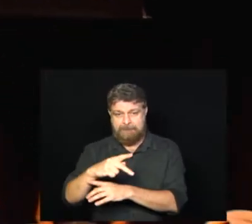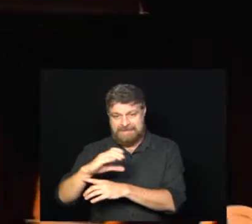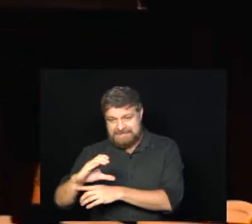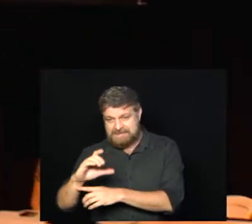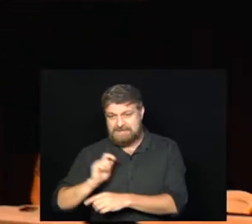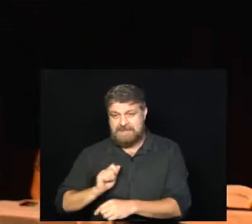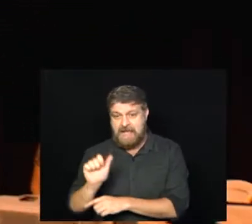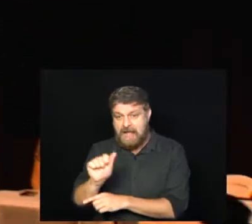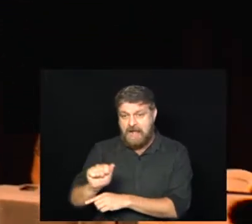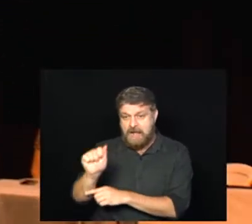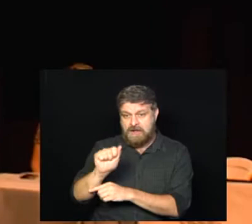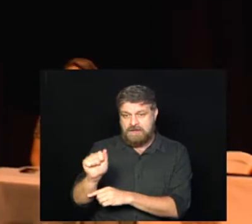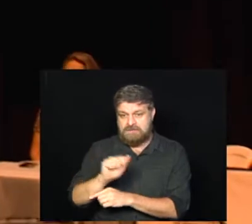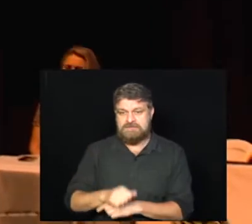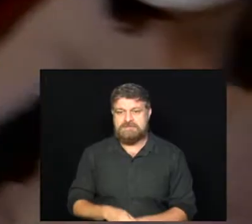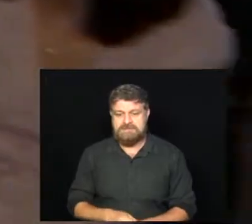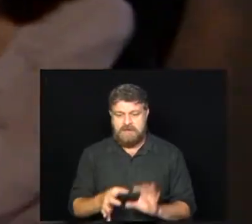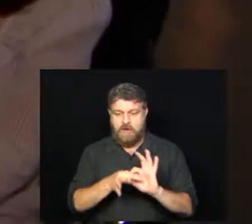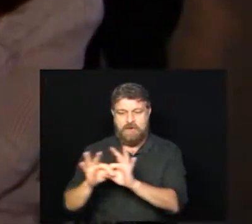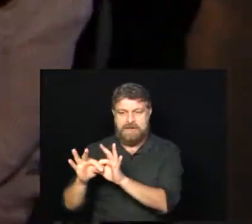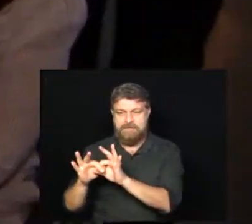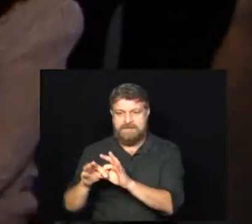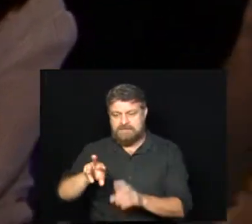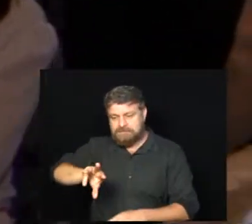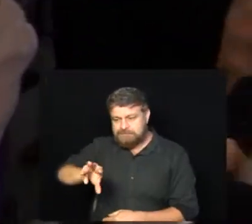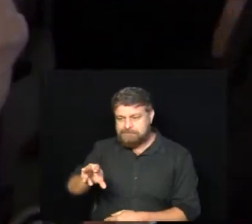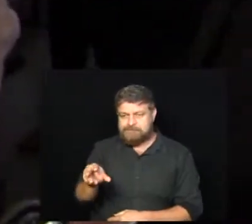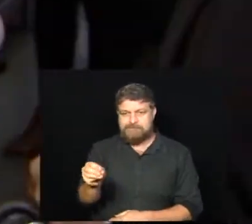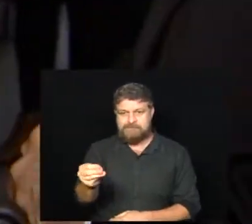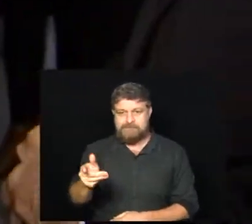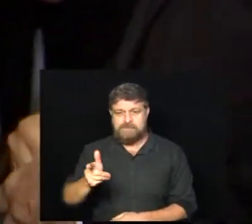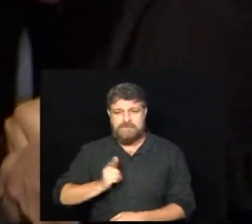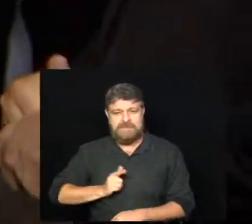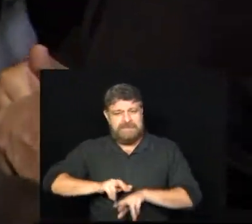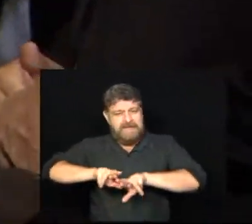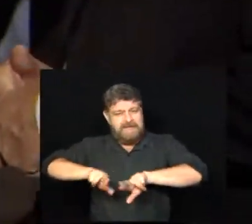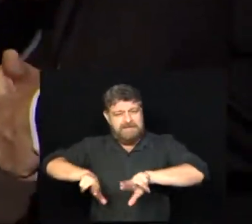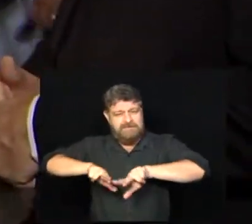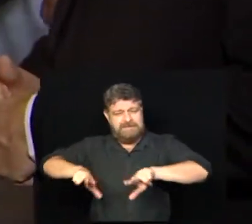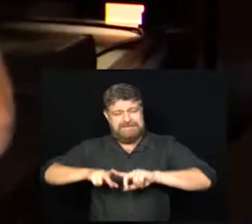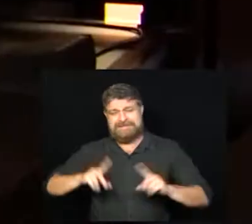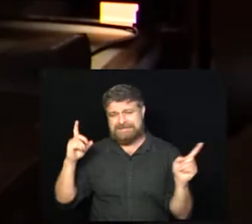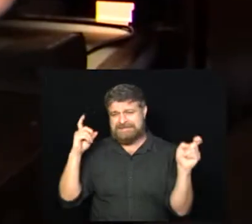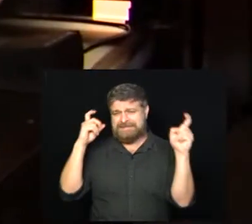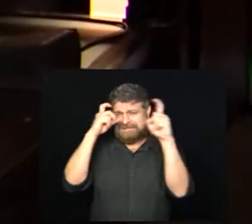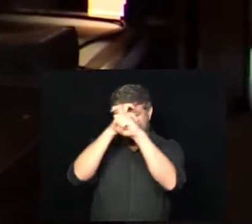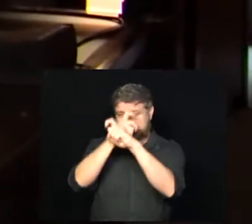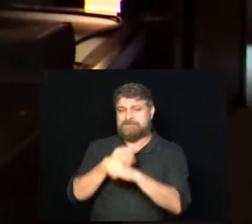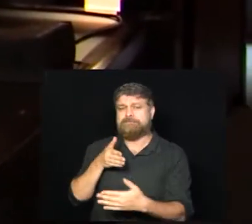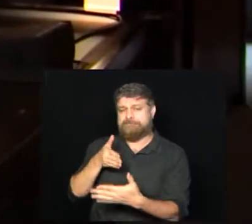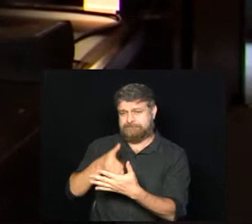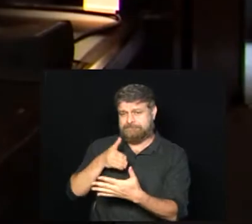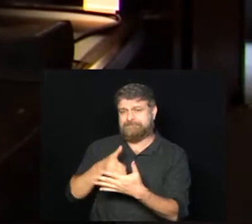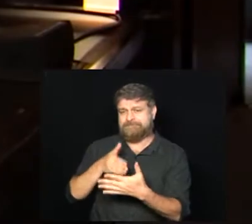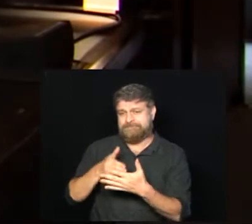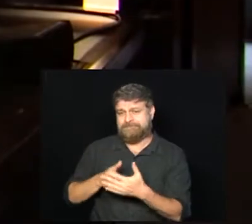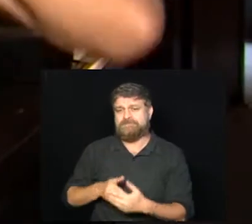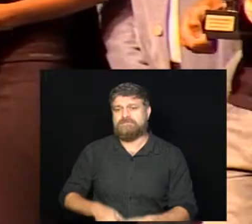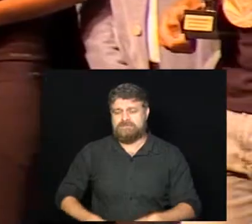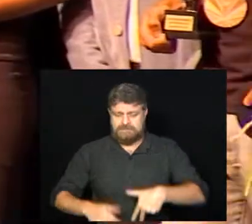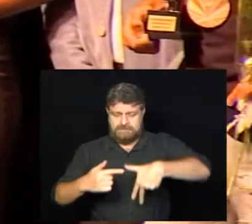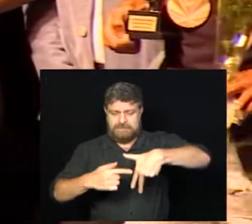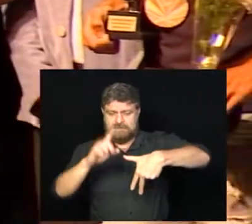Associação Paraolímpica de Campinas. E entre tantas diferenças e dificuldades impostas pela deficiência